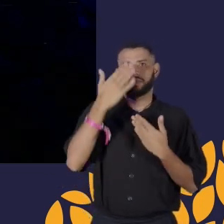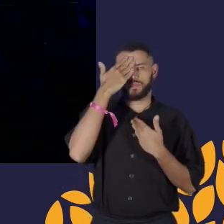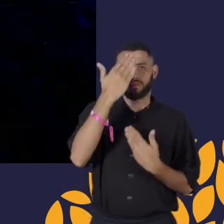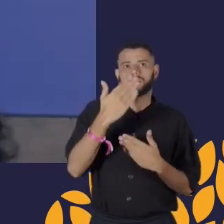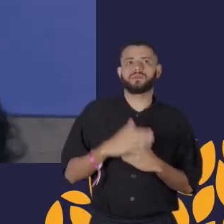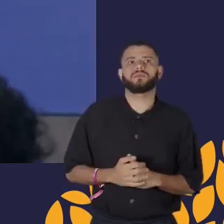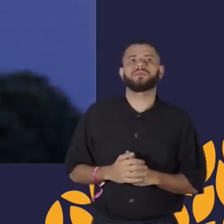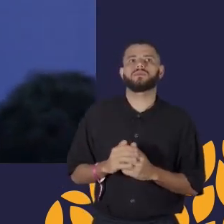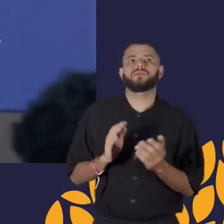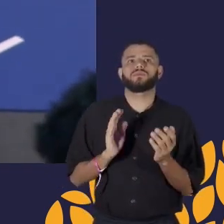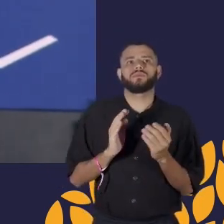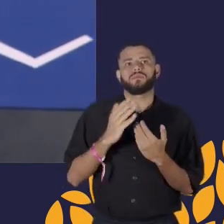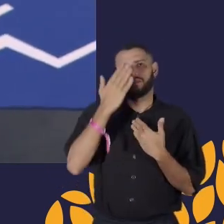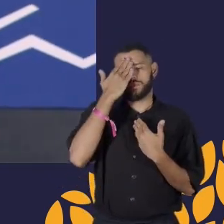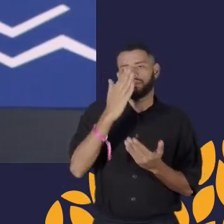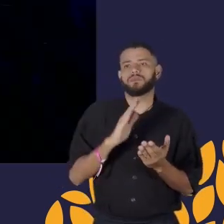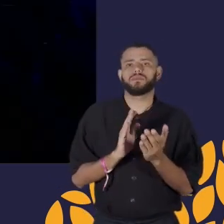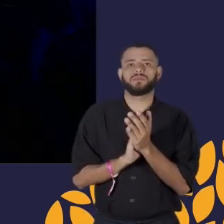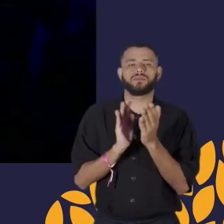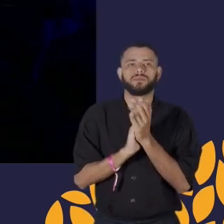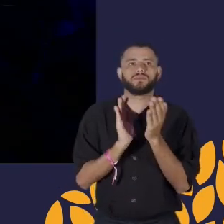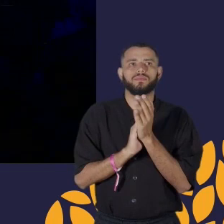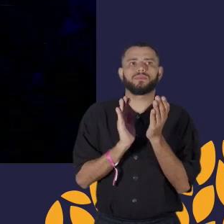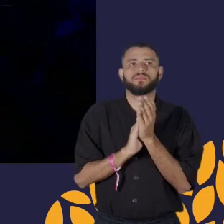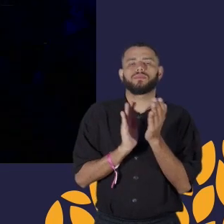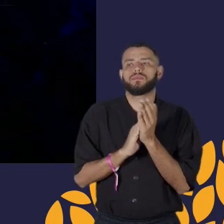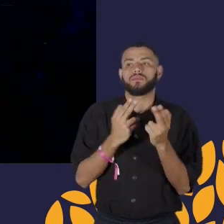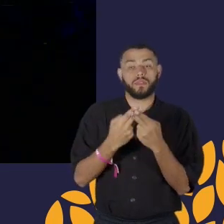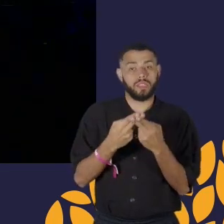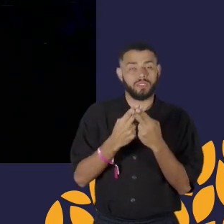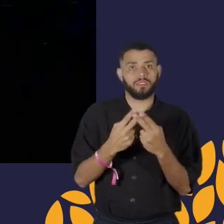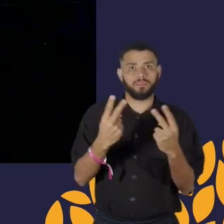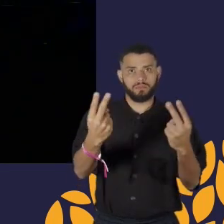Obrigado, pessoal, pela paciência.